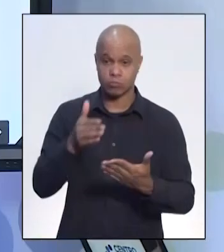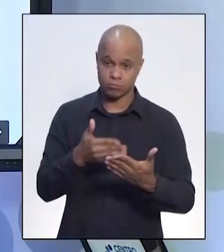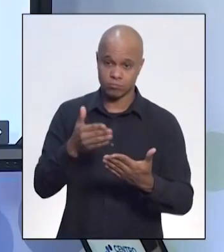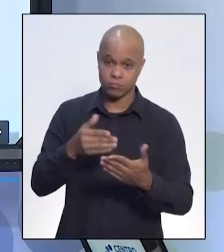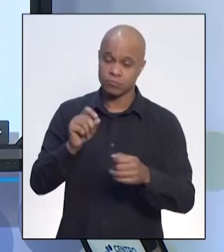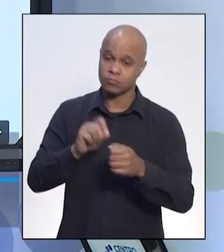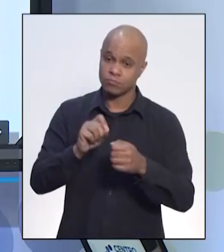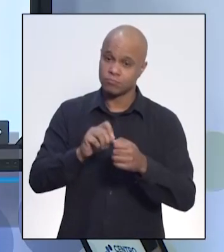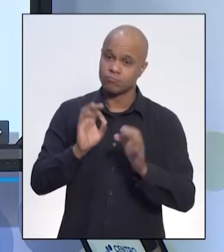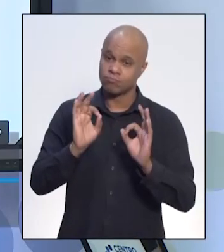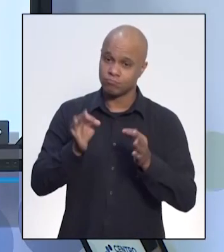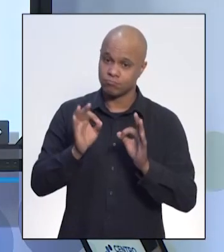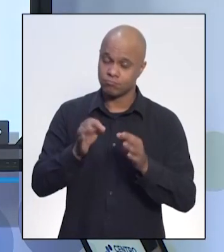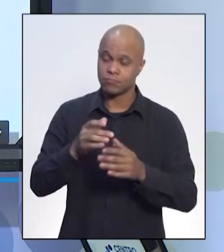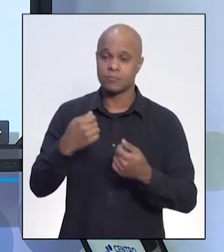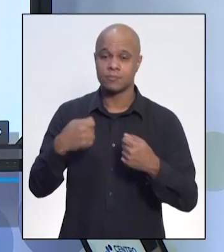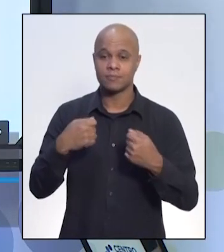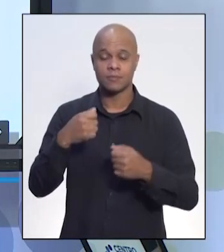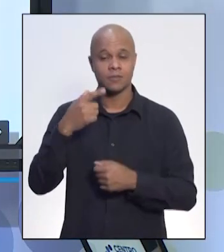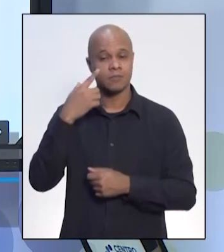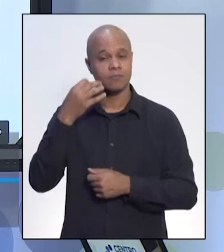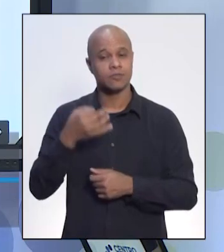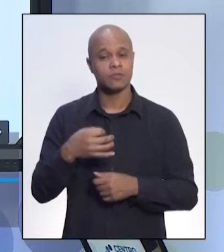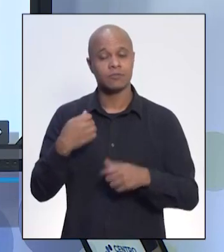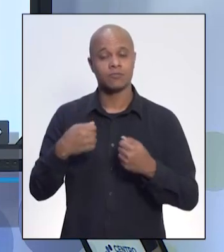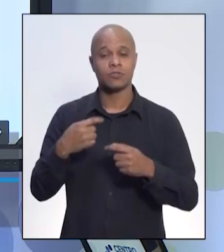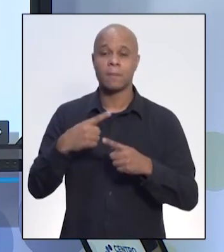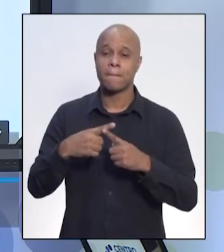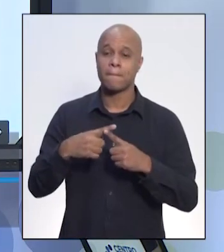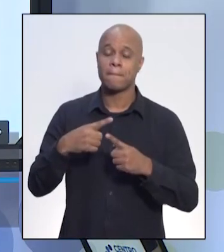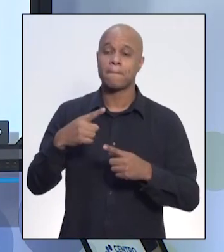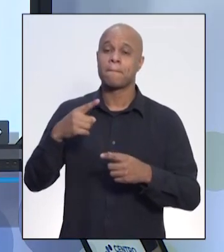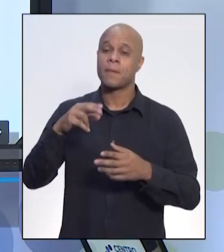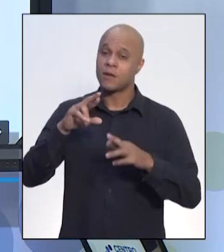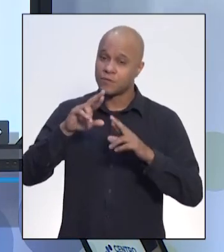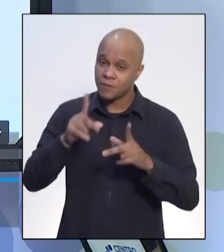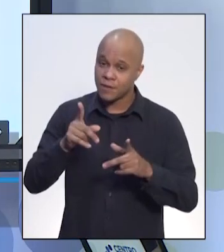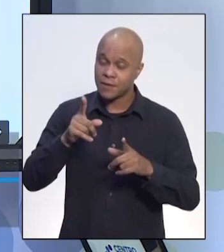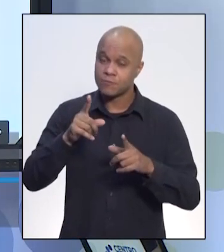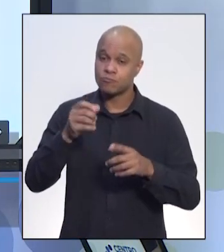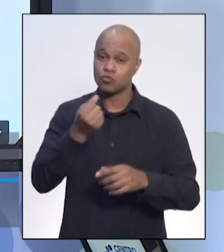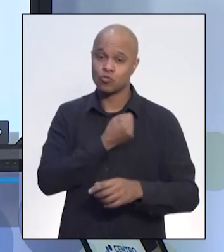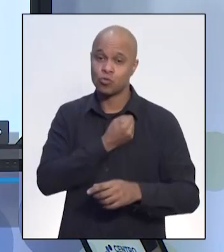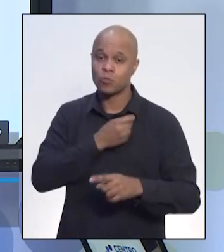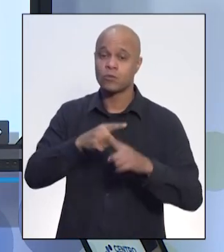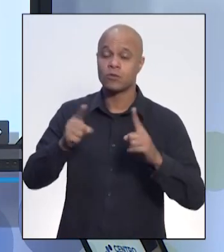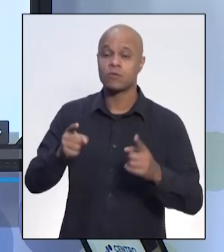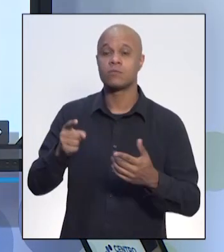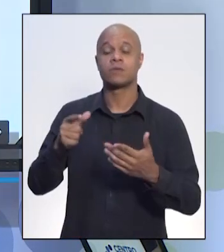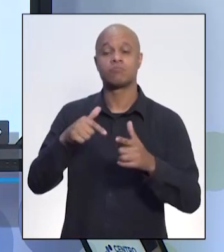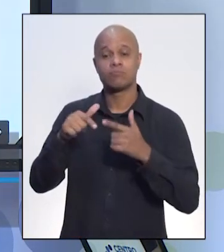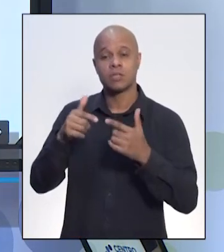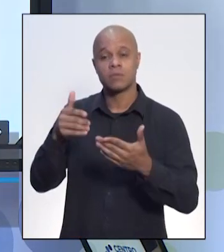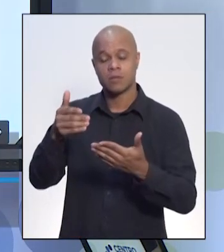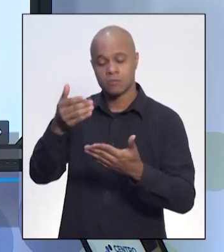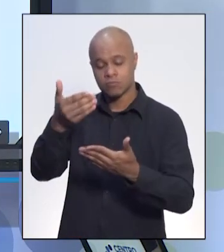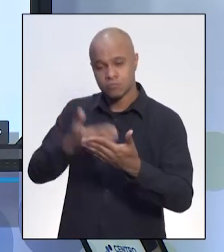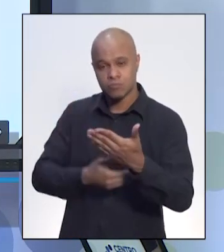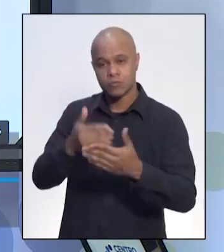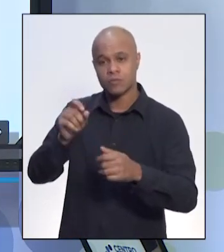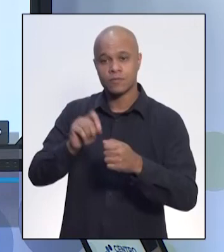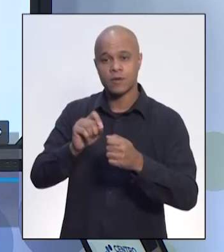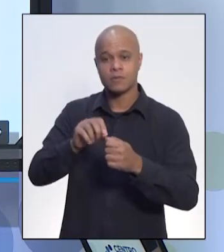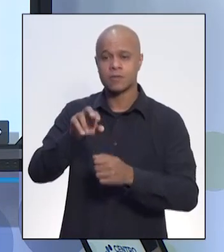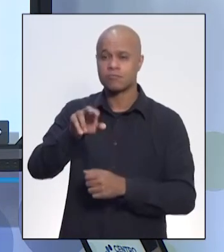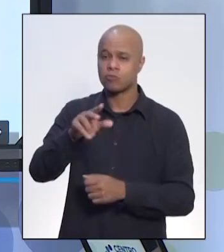do caderno do aluno, que também é bem parecida, você vai usar a mesma ideia. Falou em contorno, tem a ver com perímetro. Falou